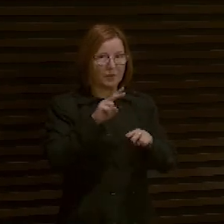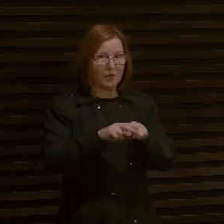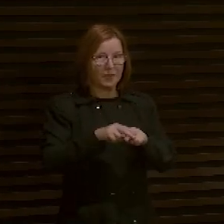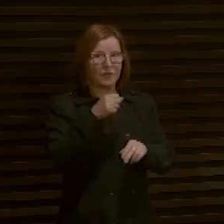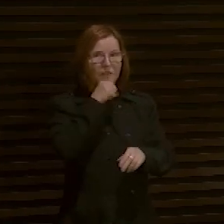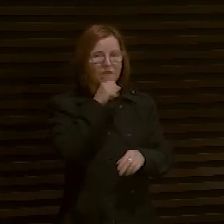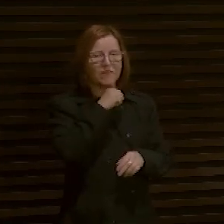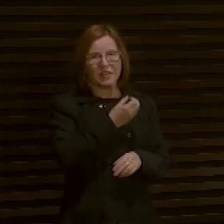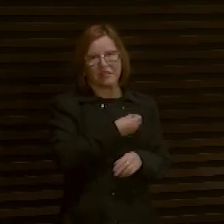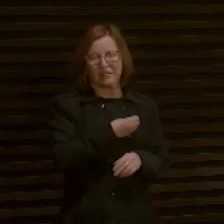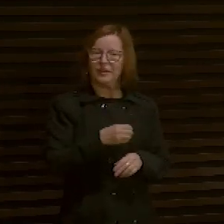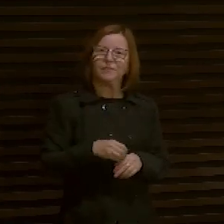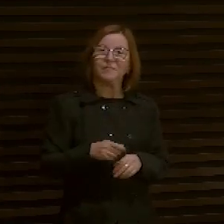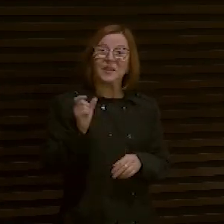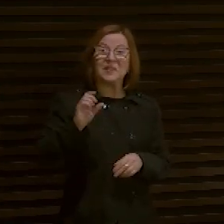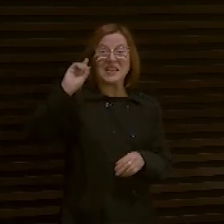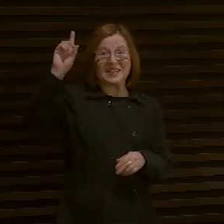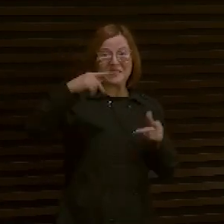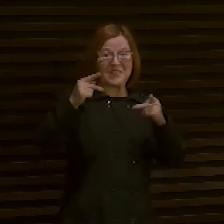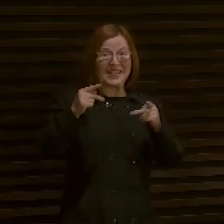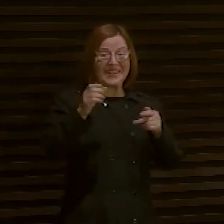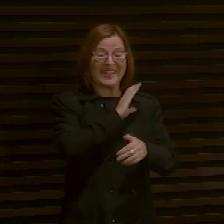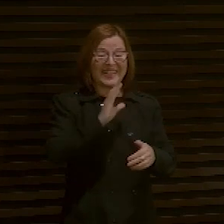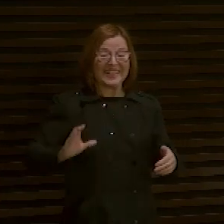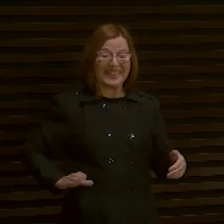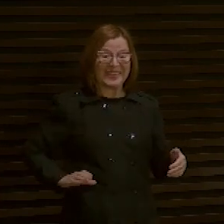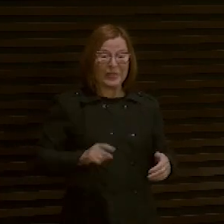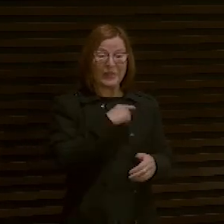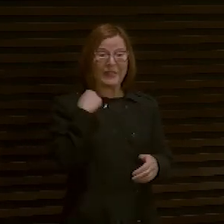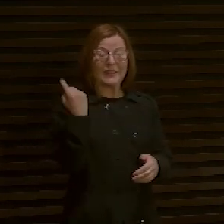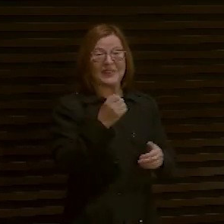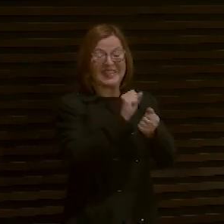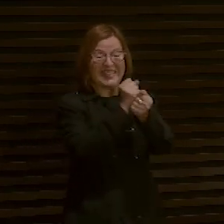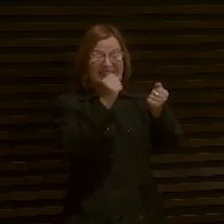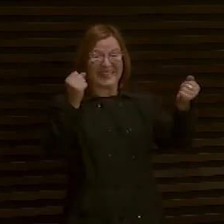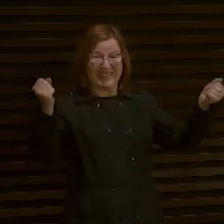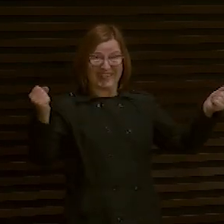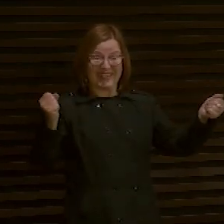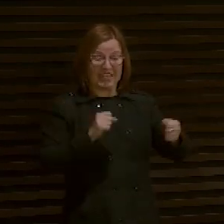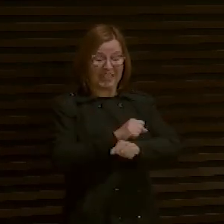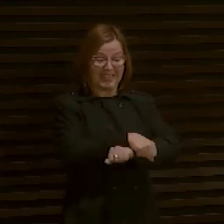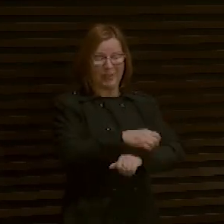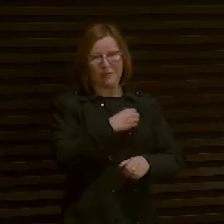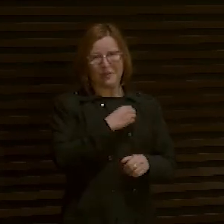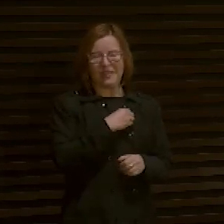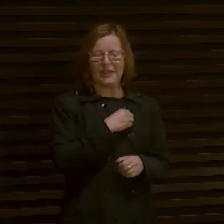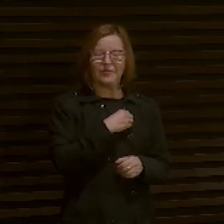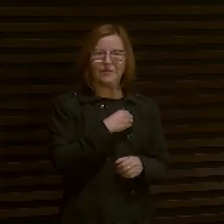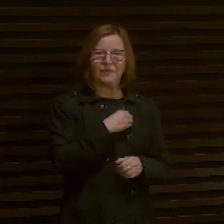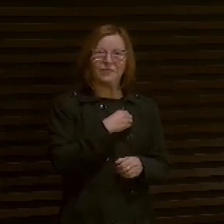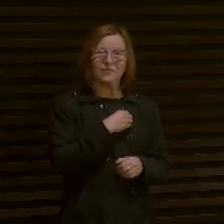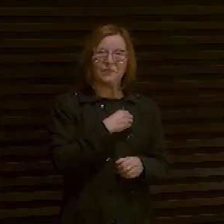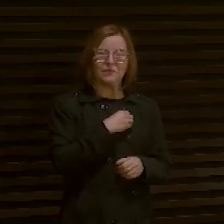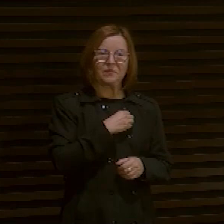Deus diz que Cristo nos libertou da escravidão do pecado. Nós éramos escravos do pecado. E aquela situação naquela cidade é